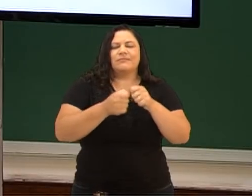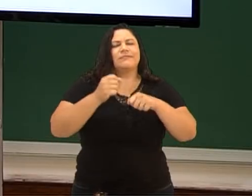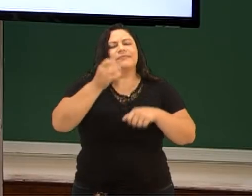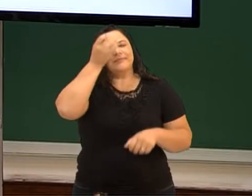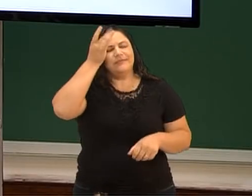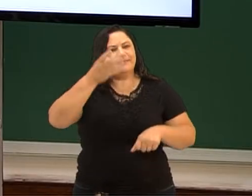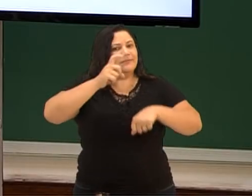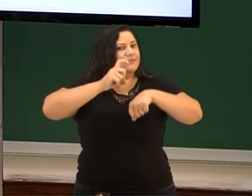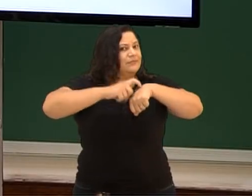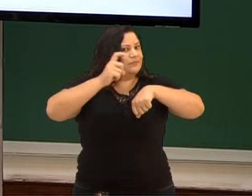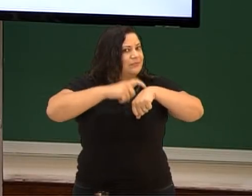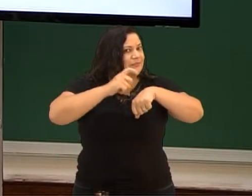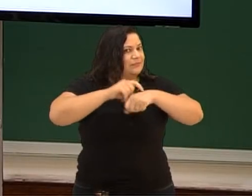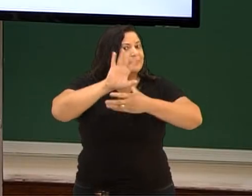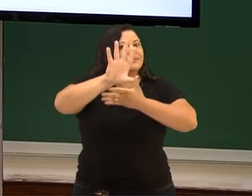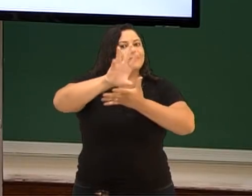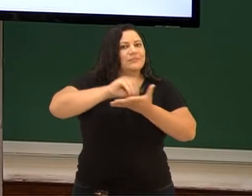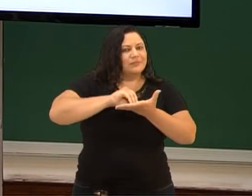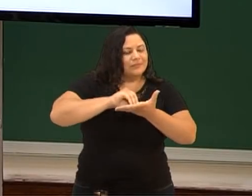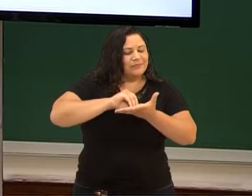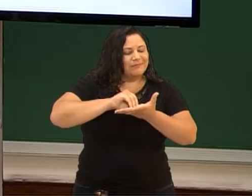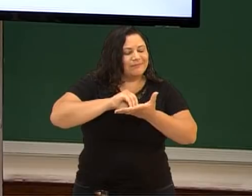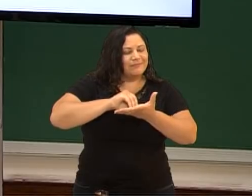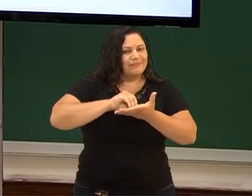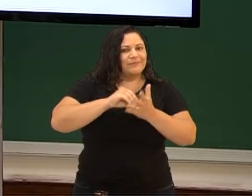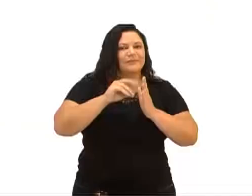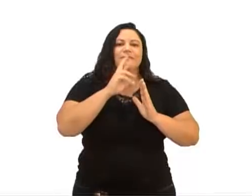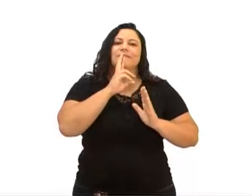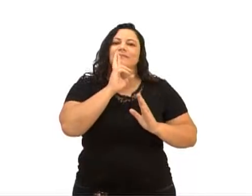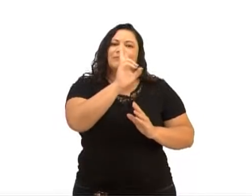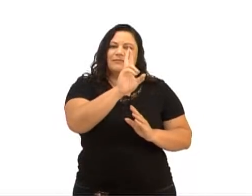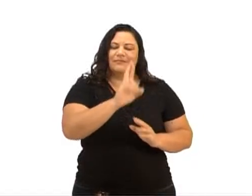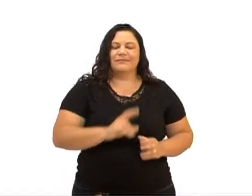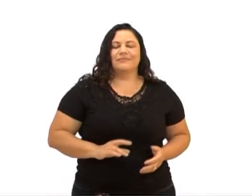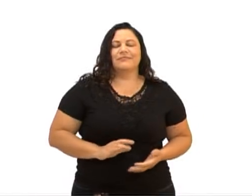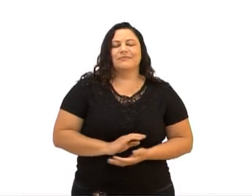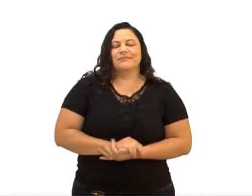tempinho, enquanto vocês copiam a tabelinha no caderno e registram a resposta.